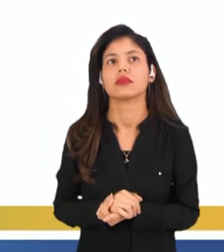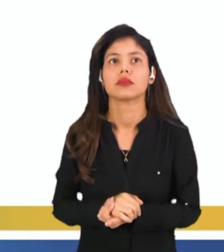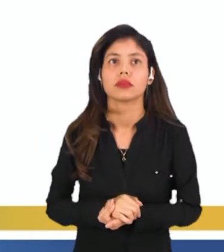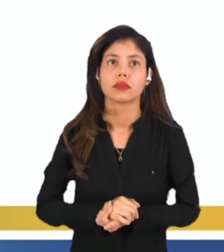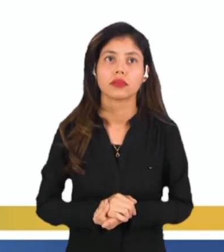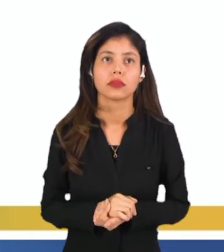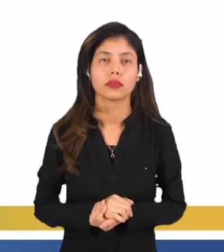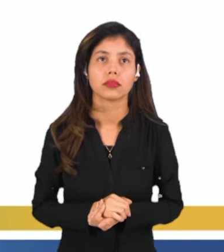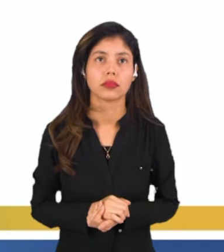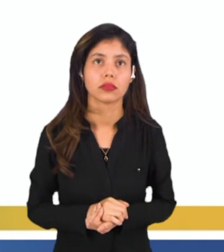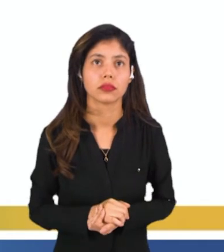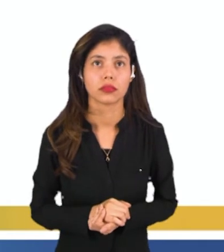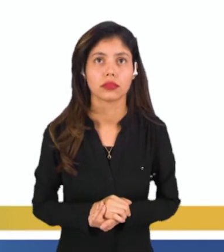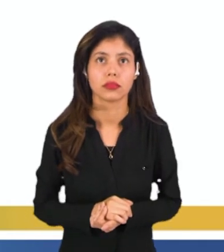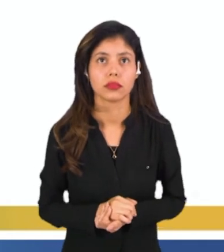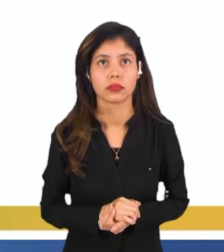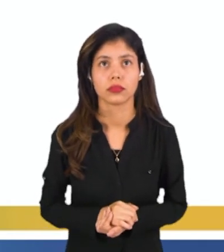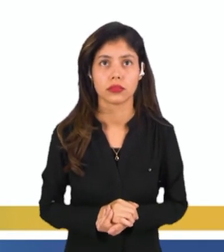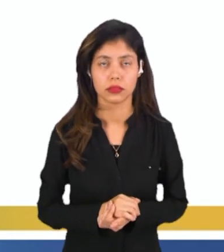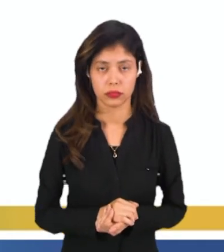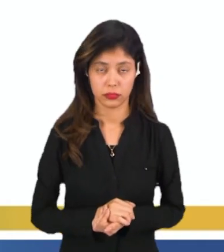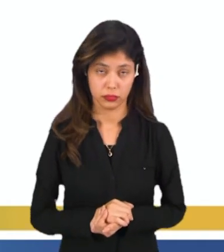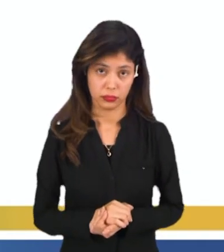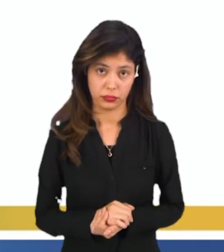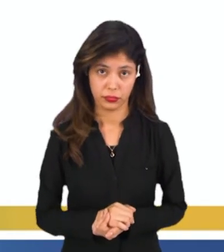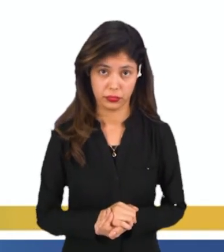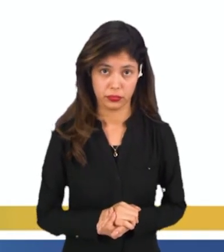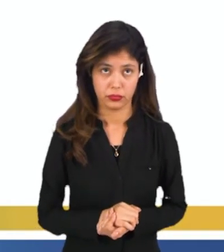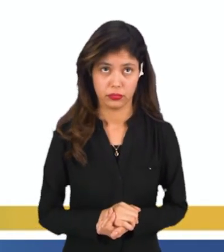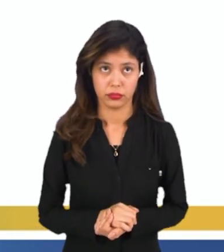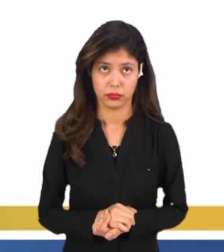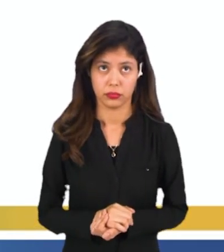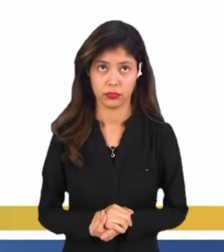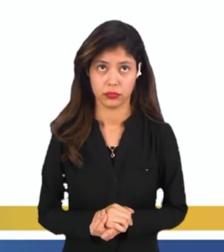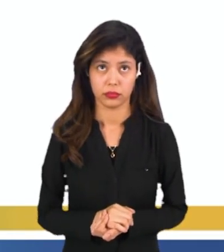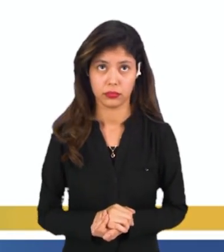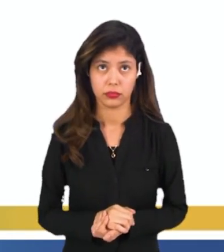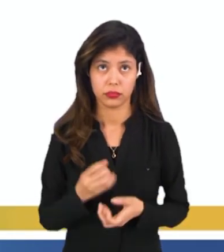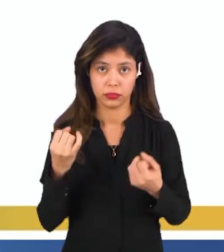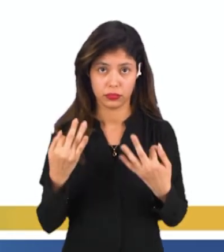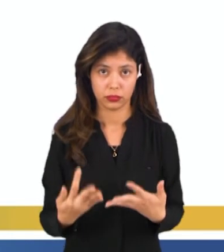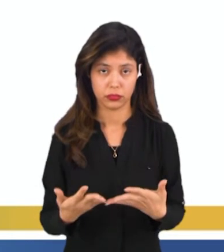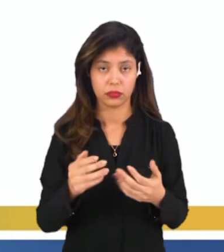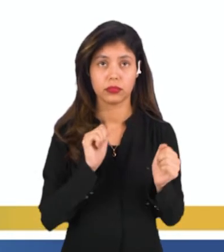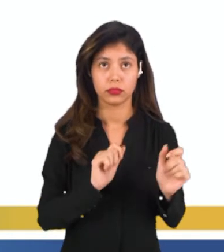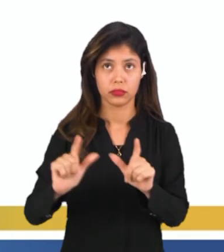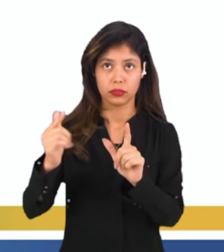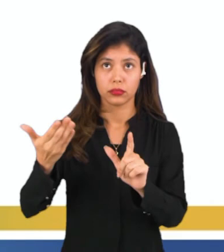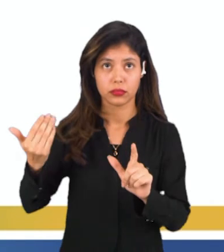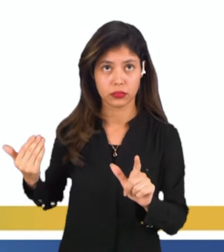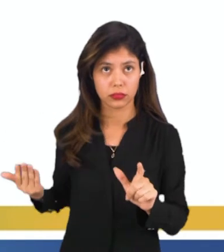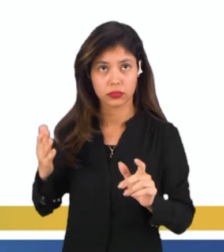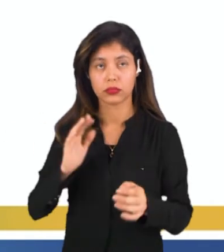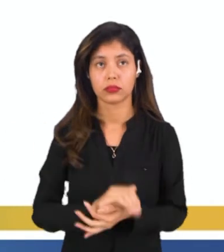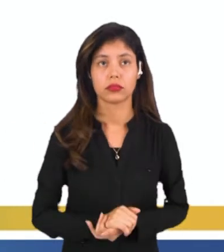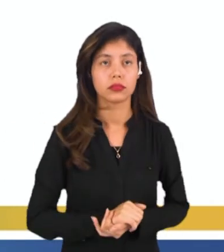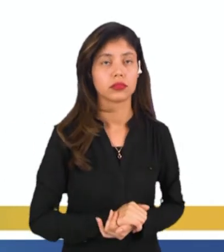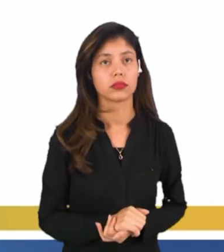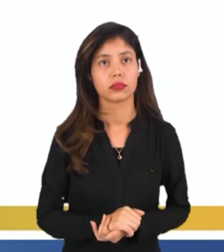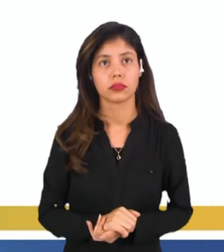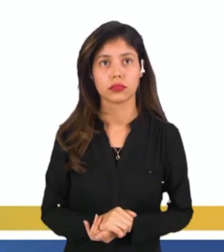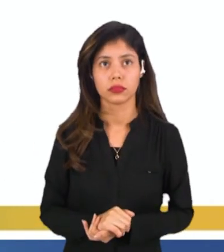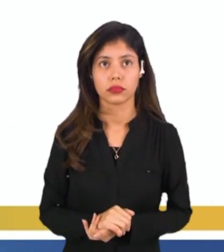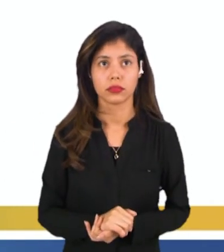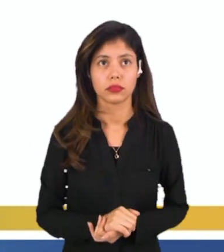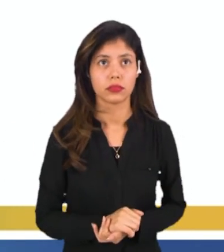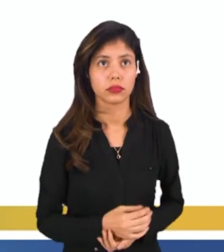Invierno, Confieso que he vivido, a obra que eu acabei de mencionar no slide anterior,